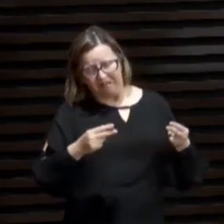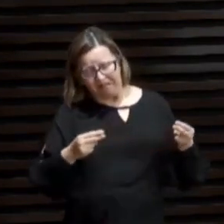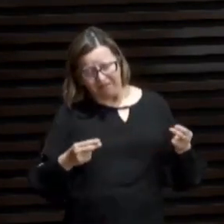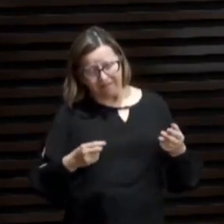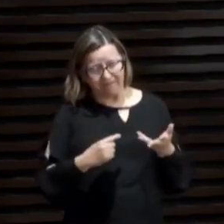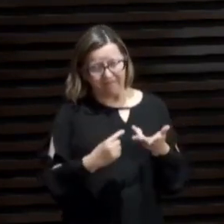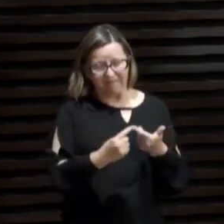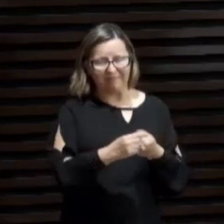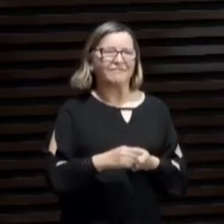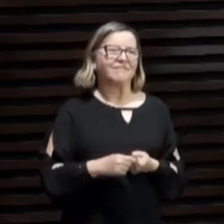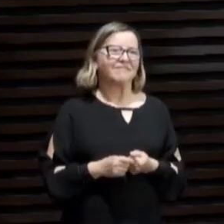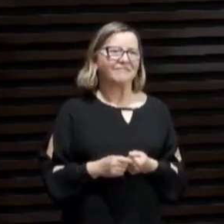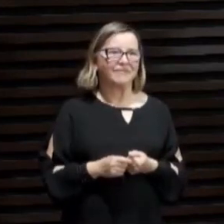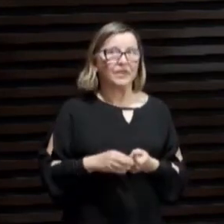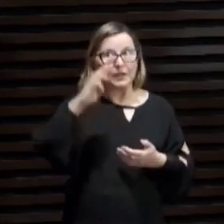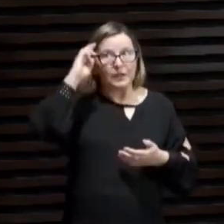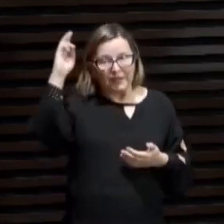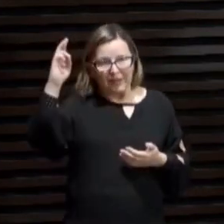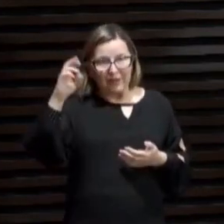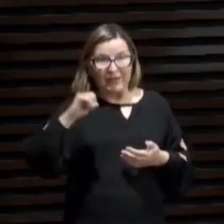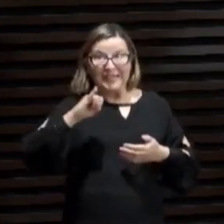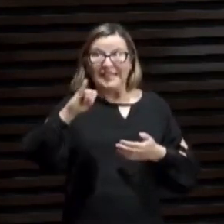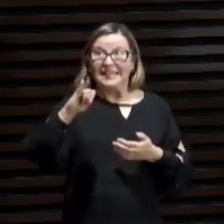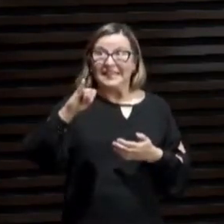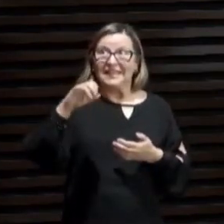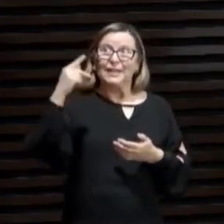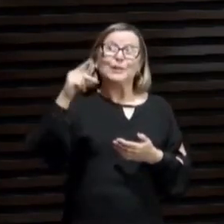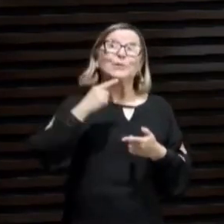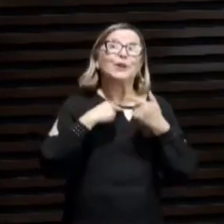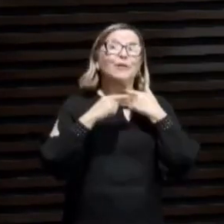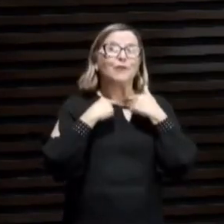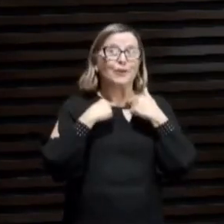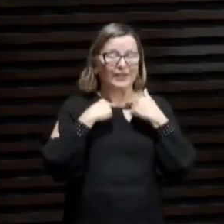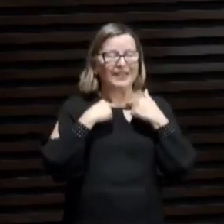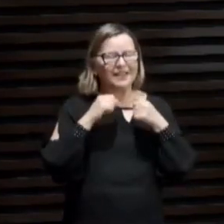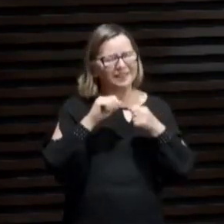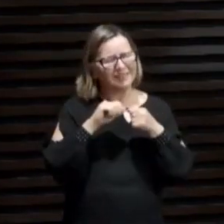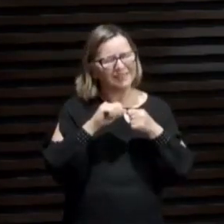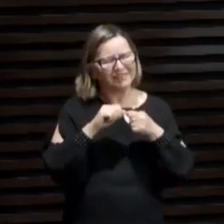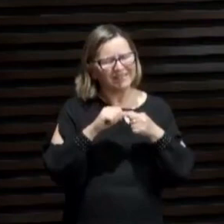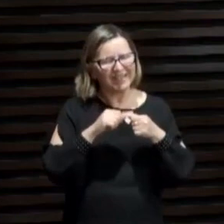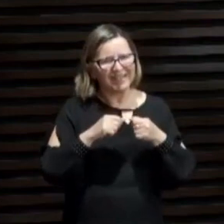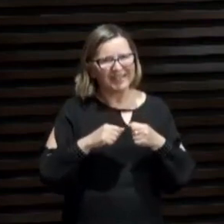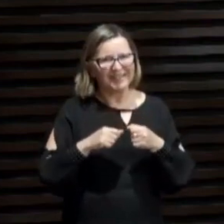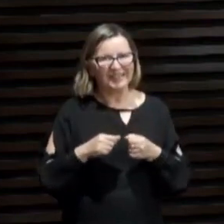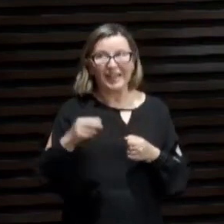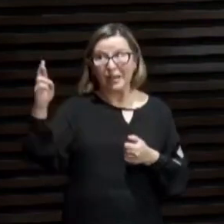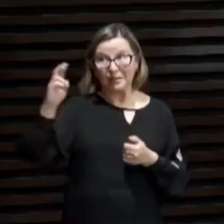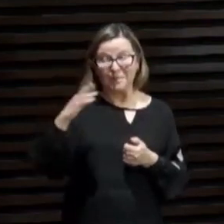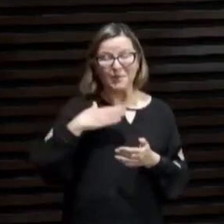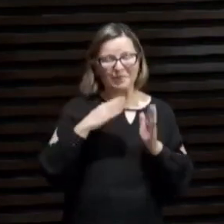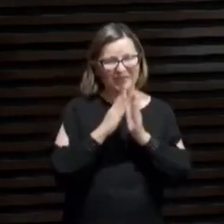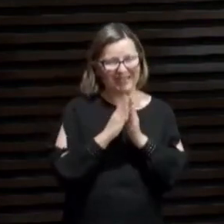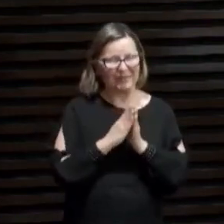Senhor, segundo a tua vontade. Senhor, para a tua glória. Aí você vai ver como é que o negócio vai funcionar.